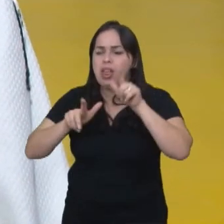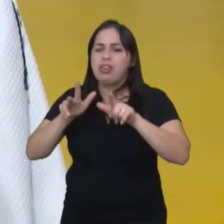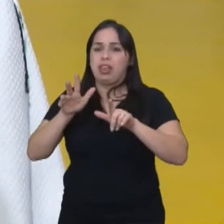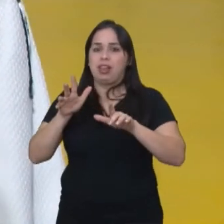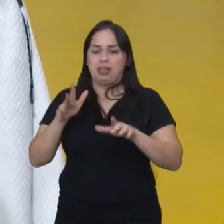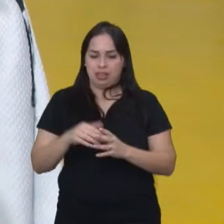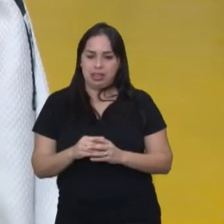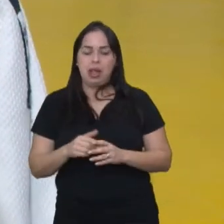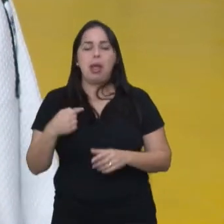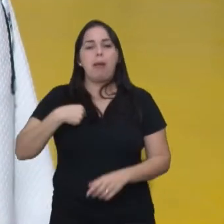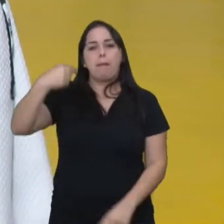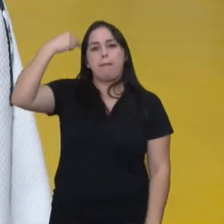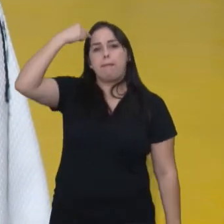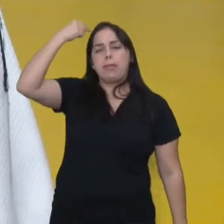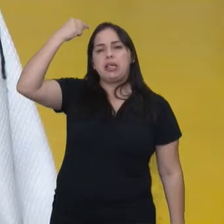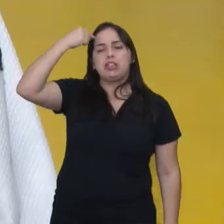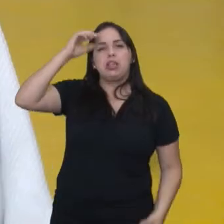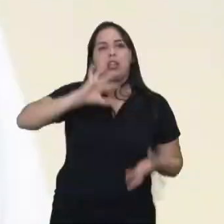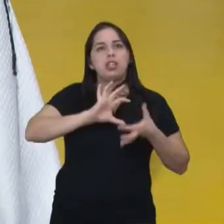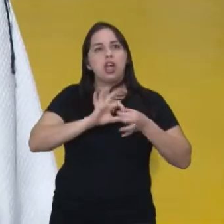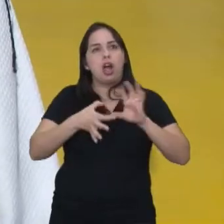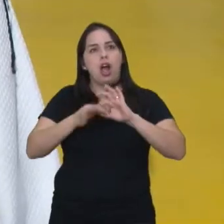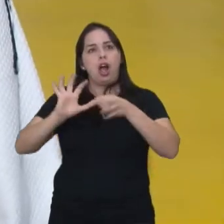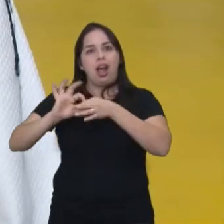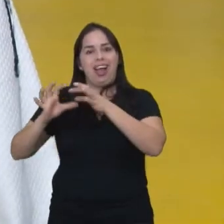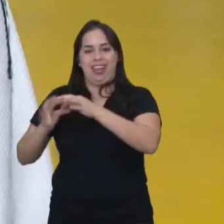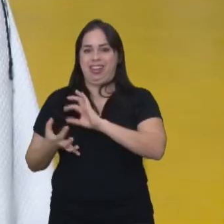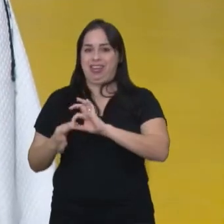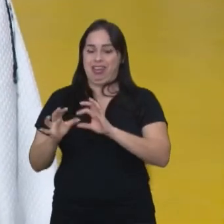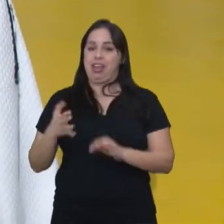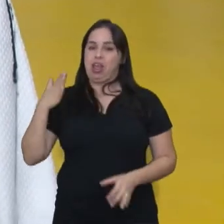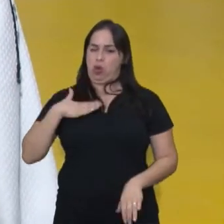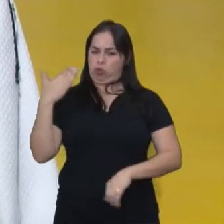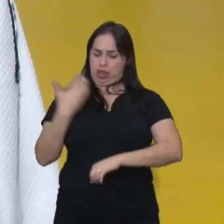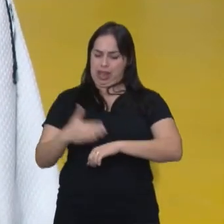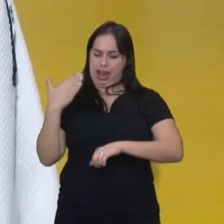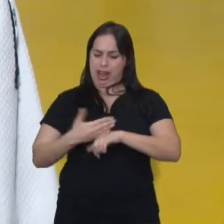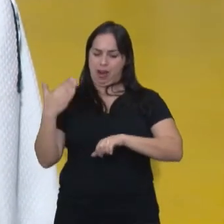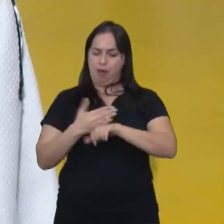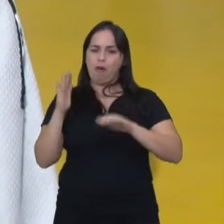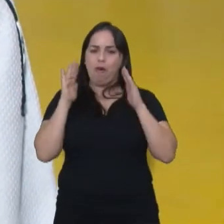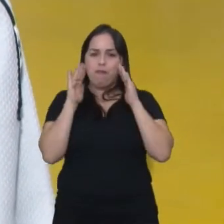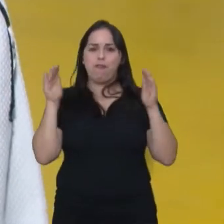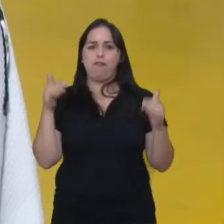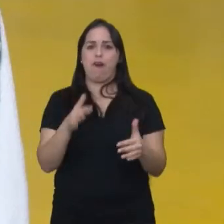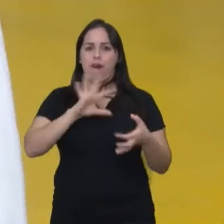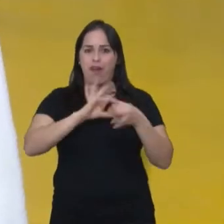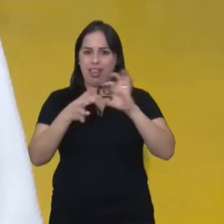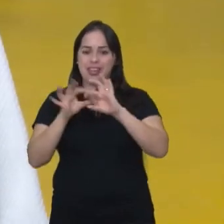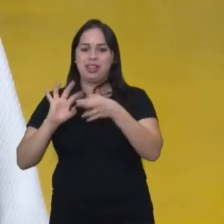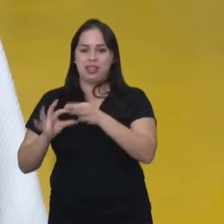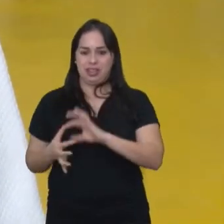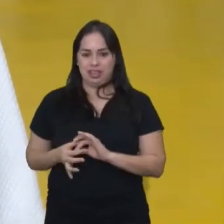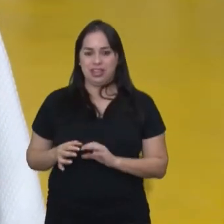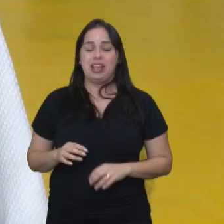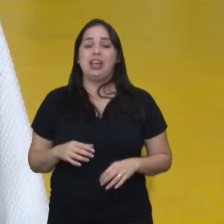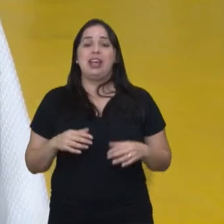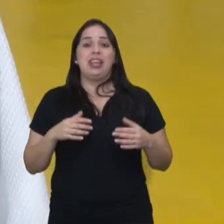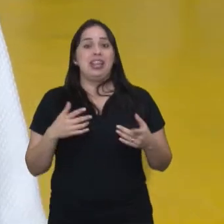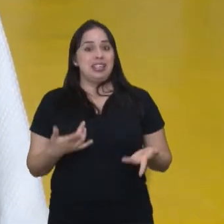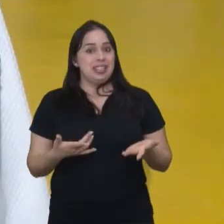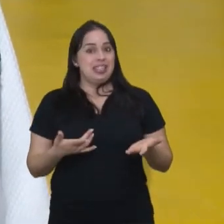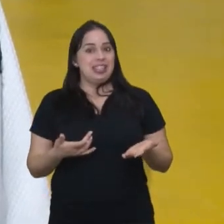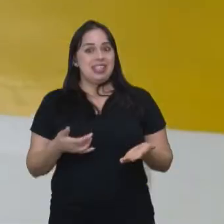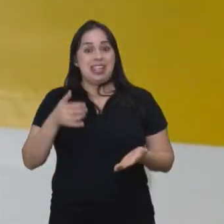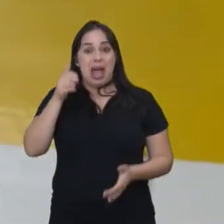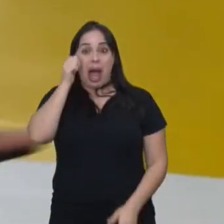conquistar bastante coisa, no judô. Eu penso muito nas Olimpíadas, O foco é esse, eu treino para isso, para chegar e conseguir ser